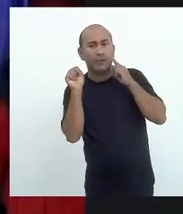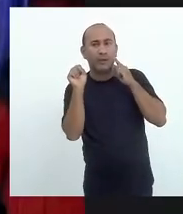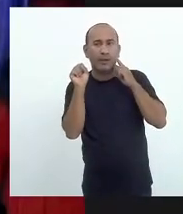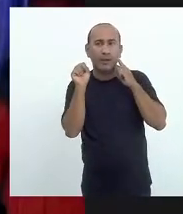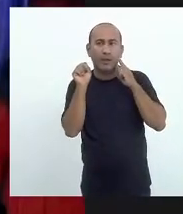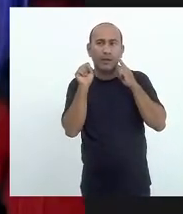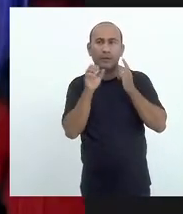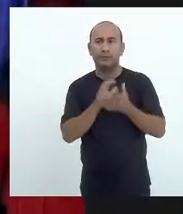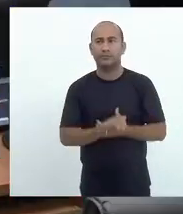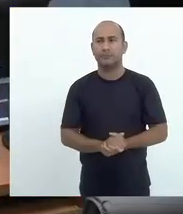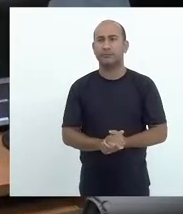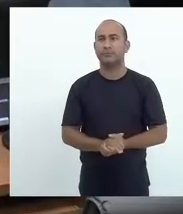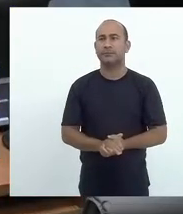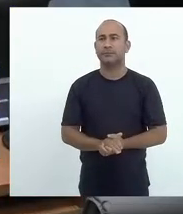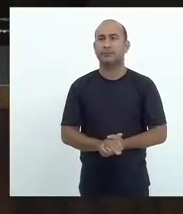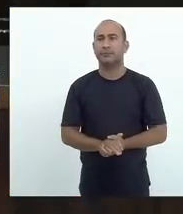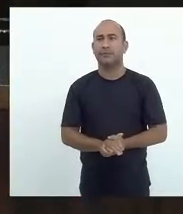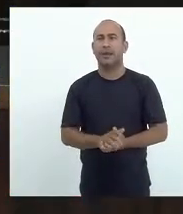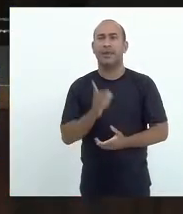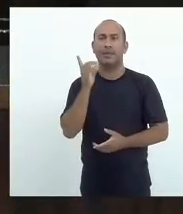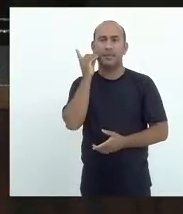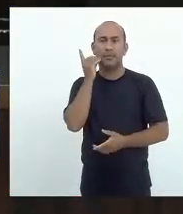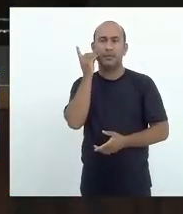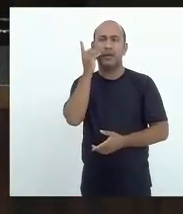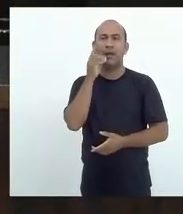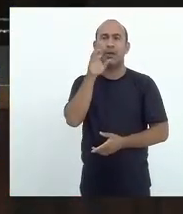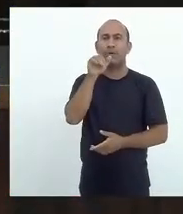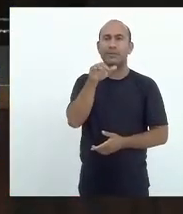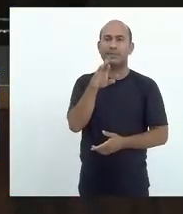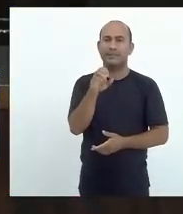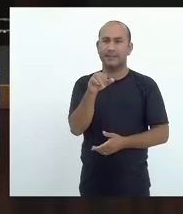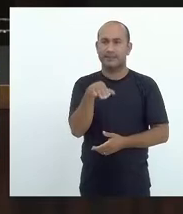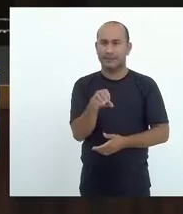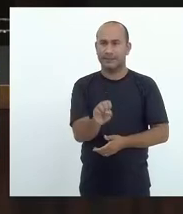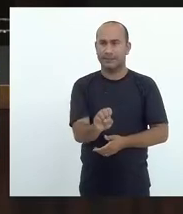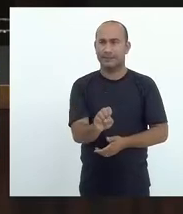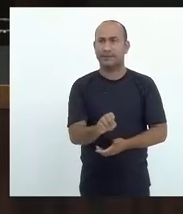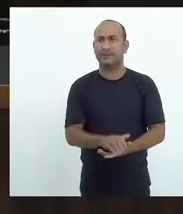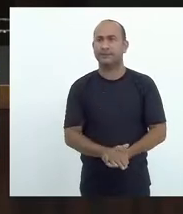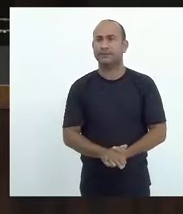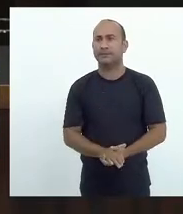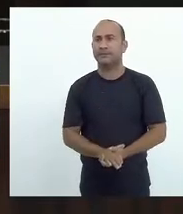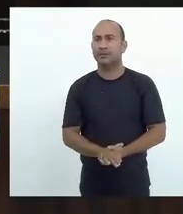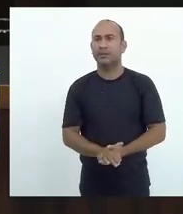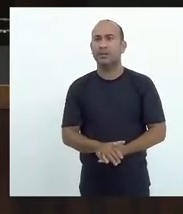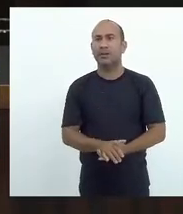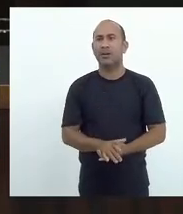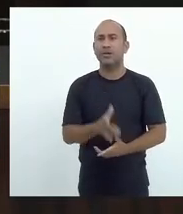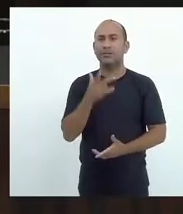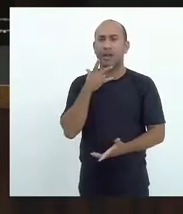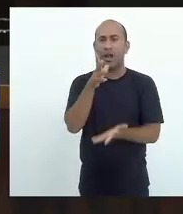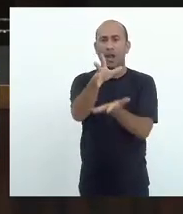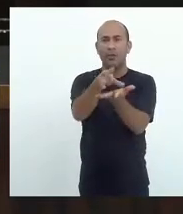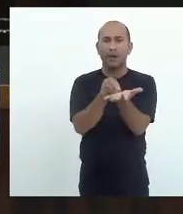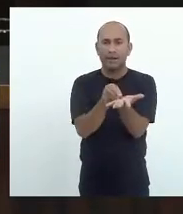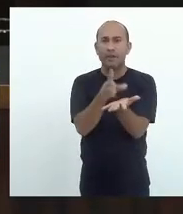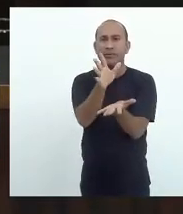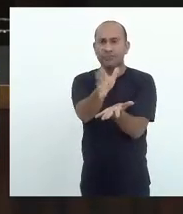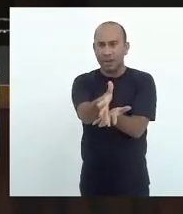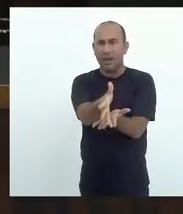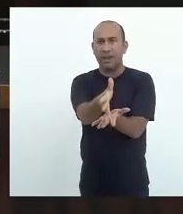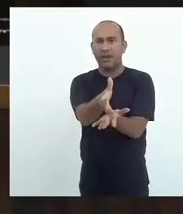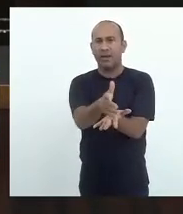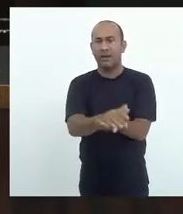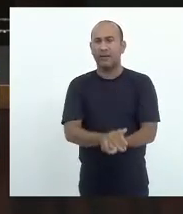Abstenção, por favor. Abstenção da deputada Rosane Félix. Bem, colhidas as coautorias e